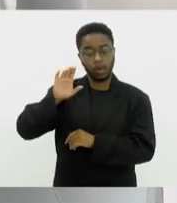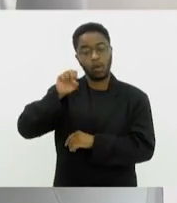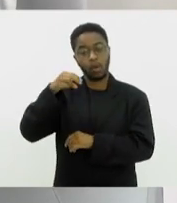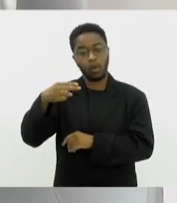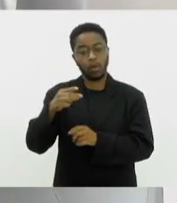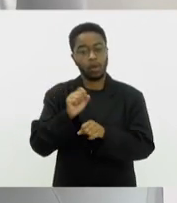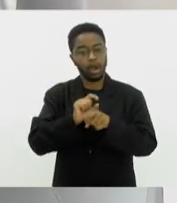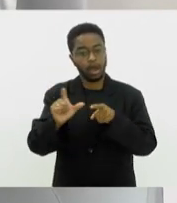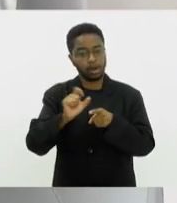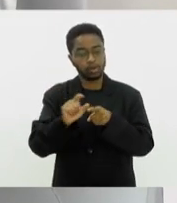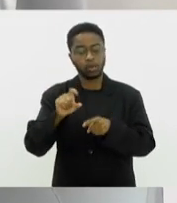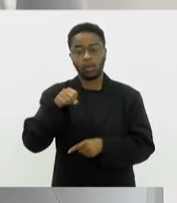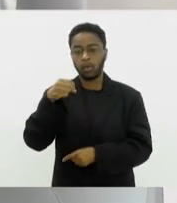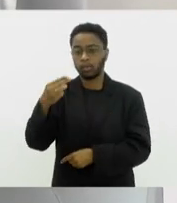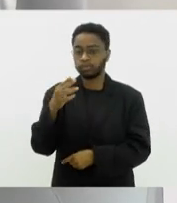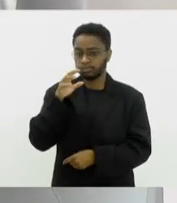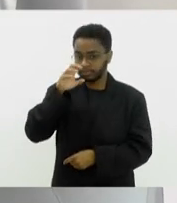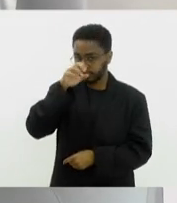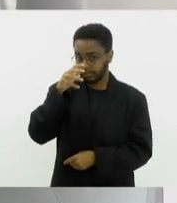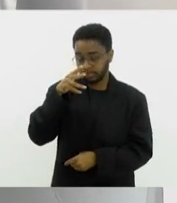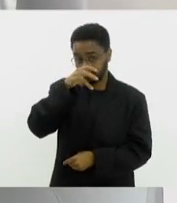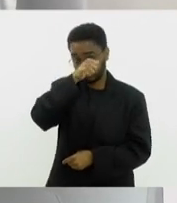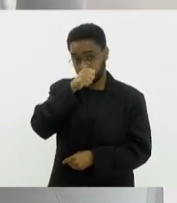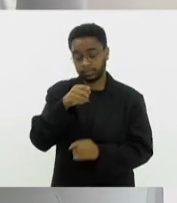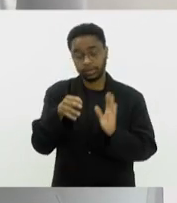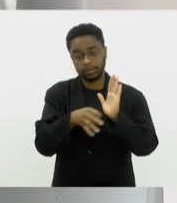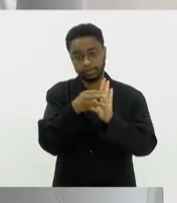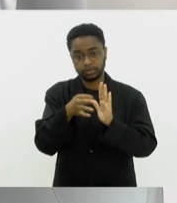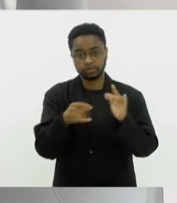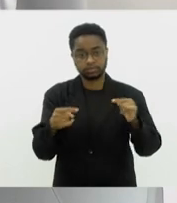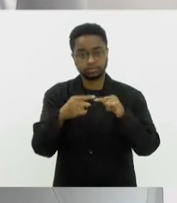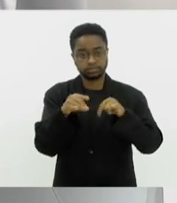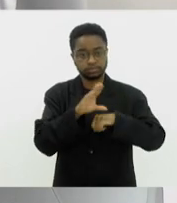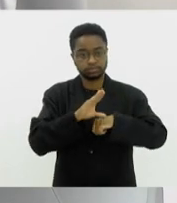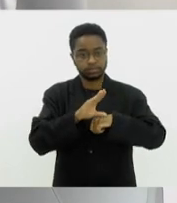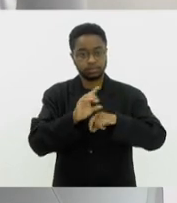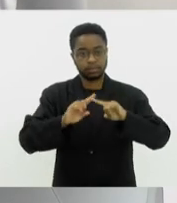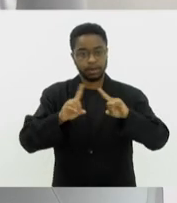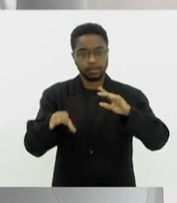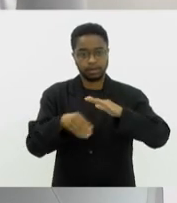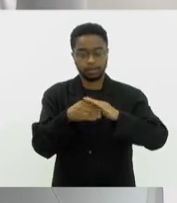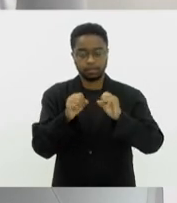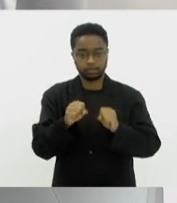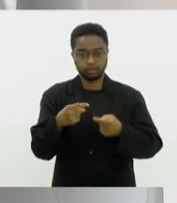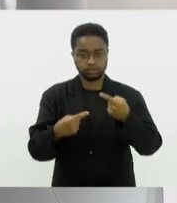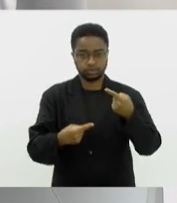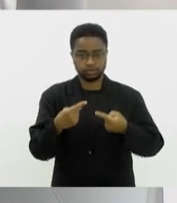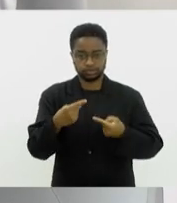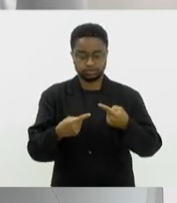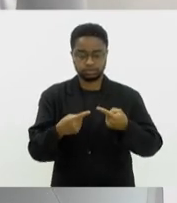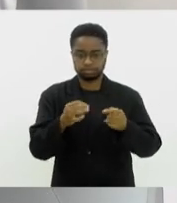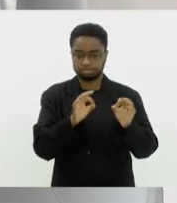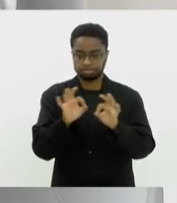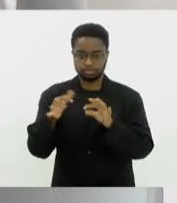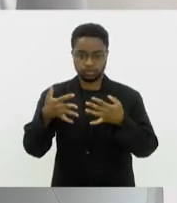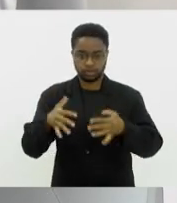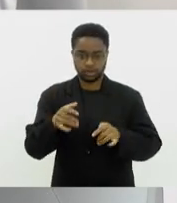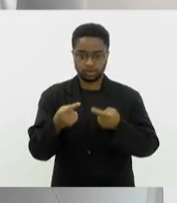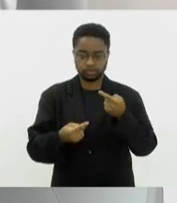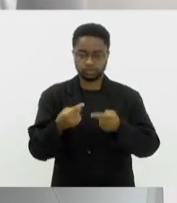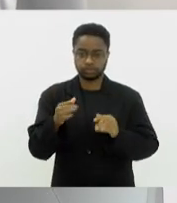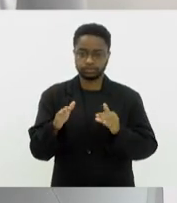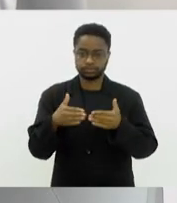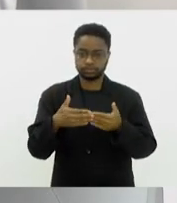O parecer é pela constitucionalidade com emenda. Em discussão. Não havendo quem queira